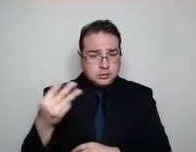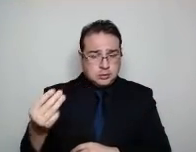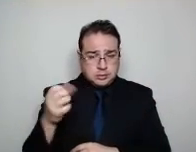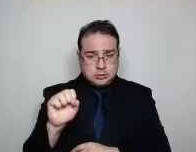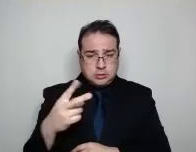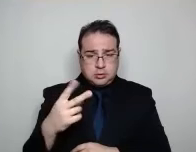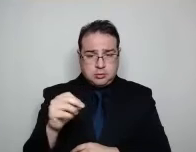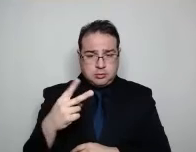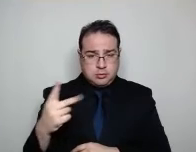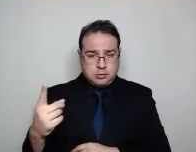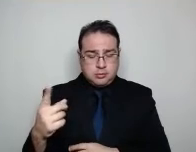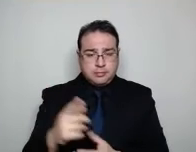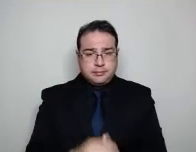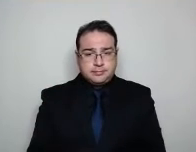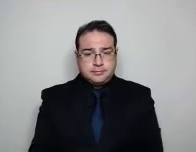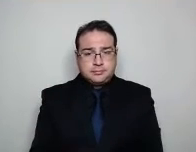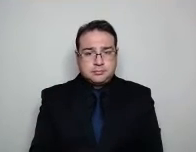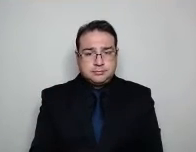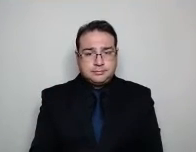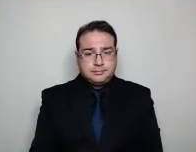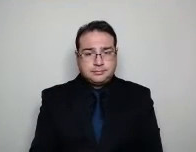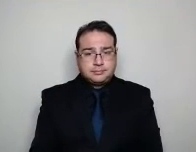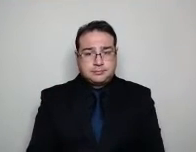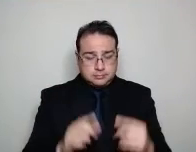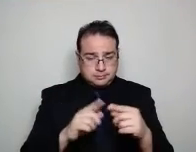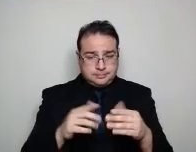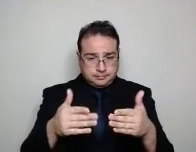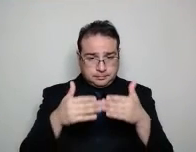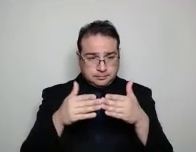08-13-633-81-2021. Agravante a pedida.